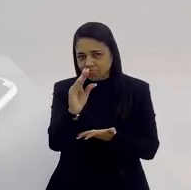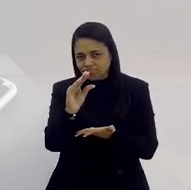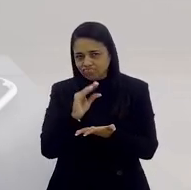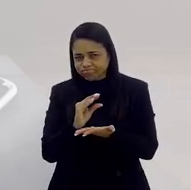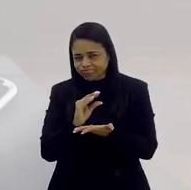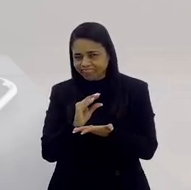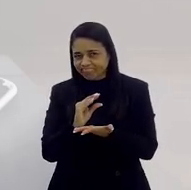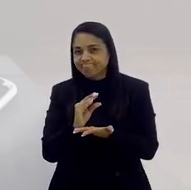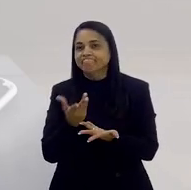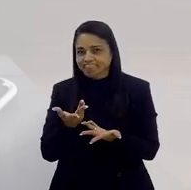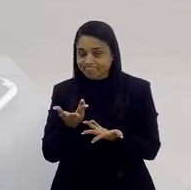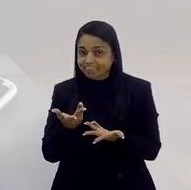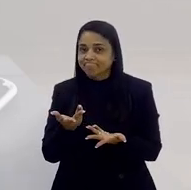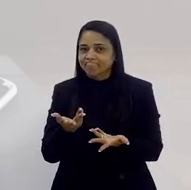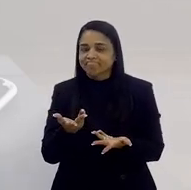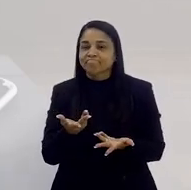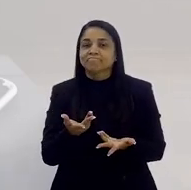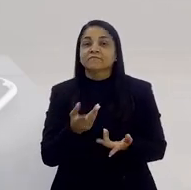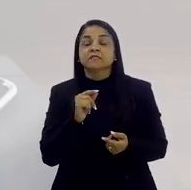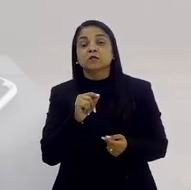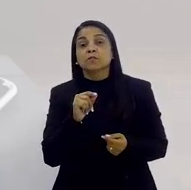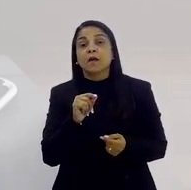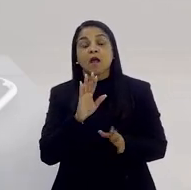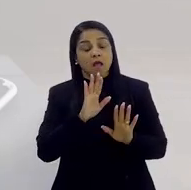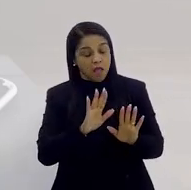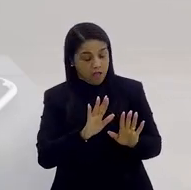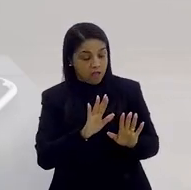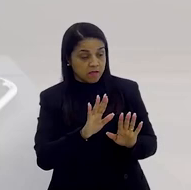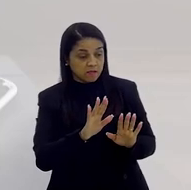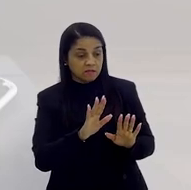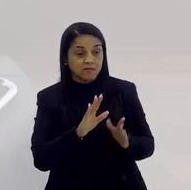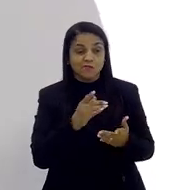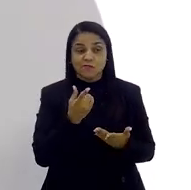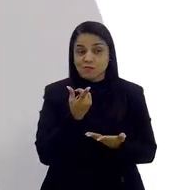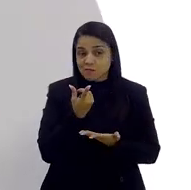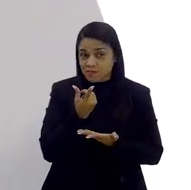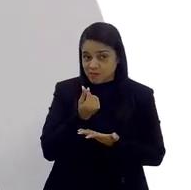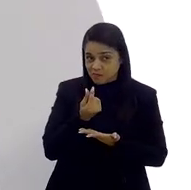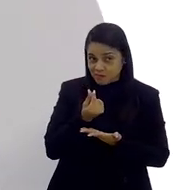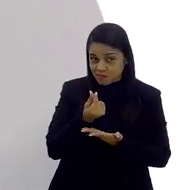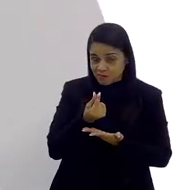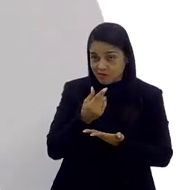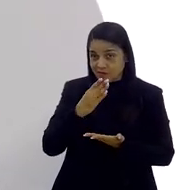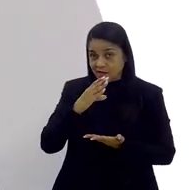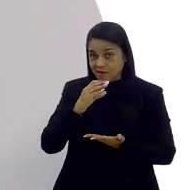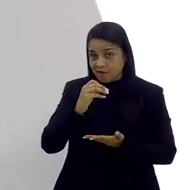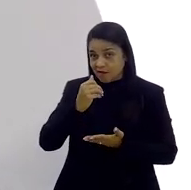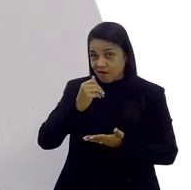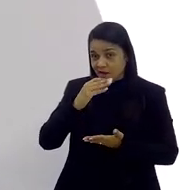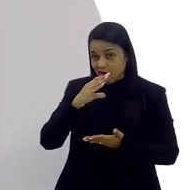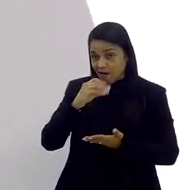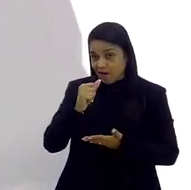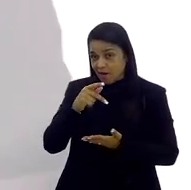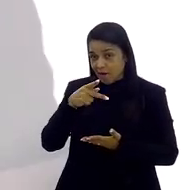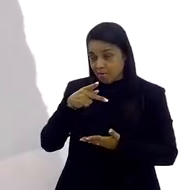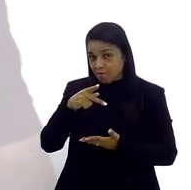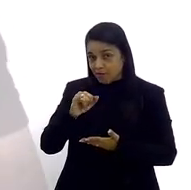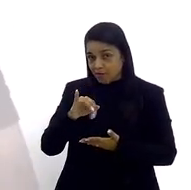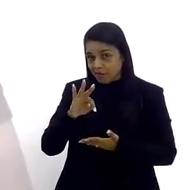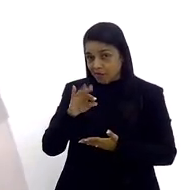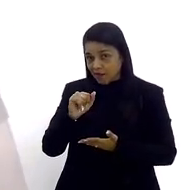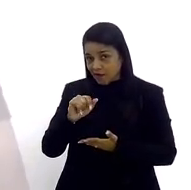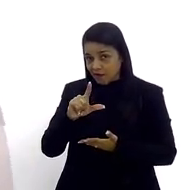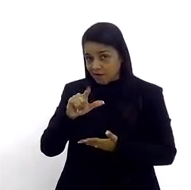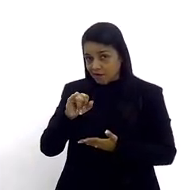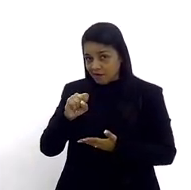capitalista um capitalista é mais um capitalista é que lida com